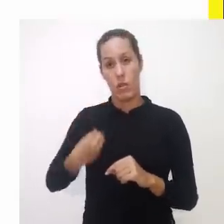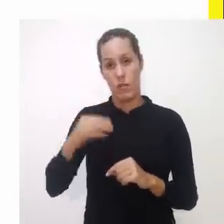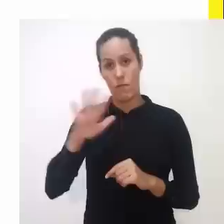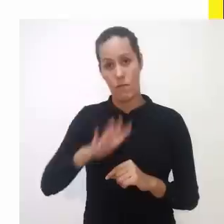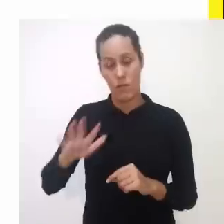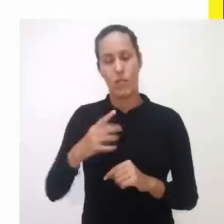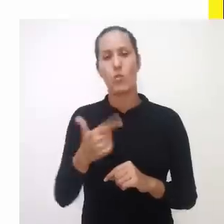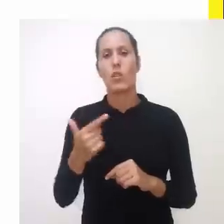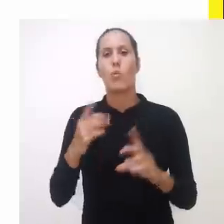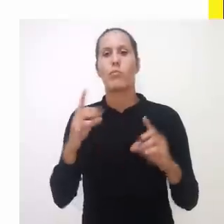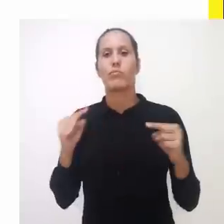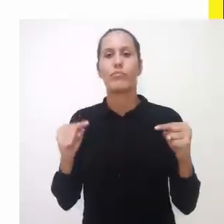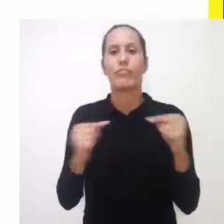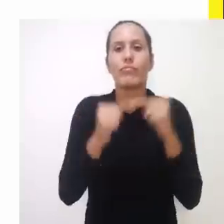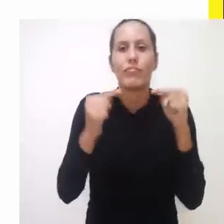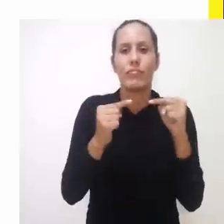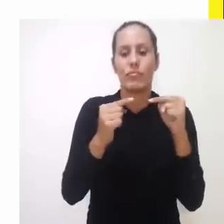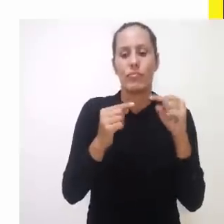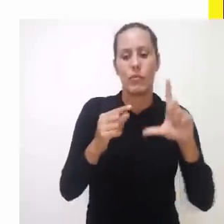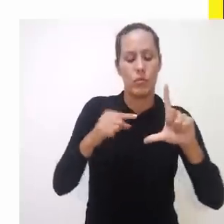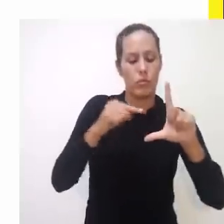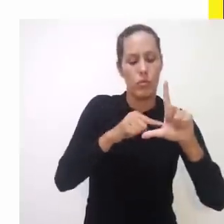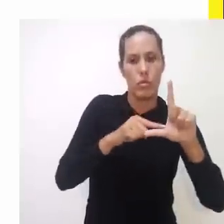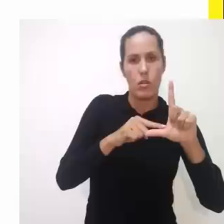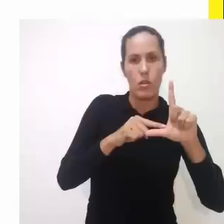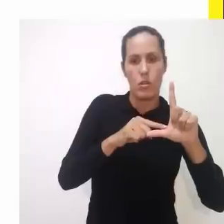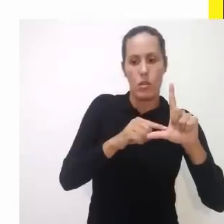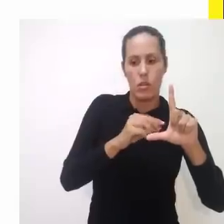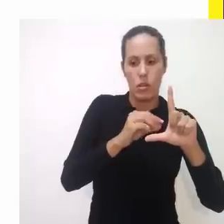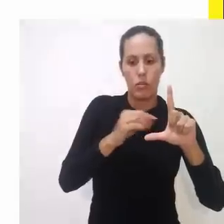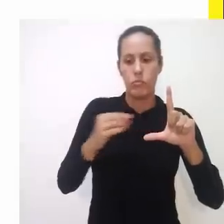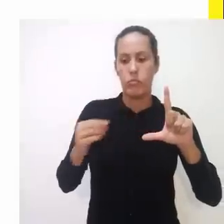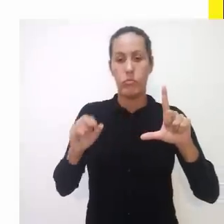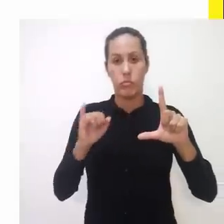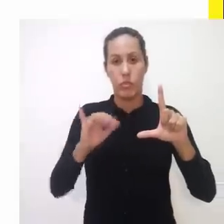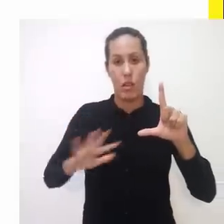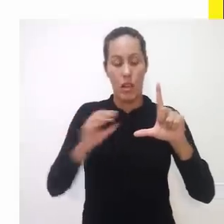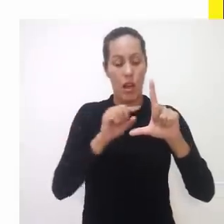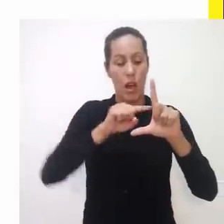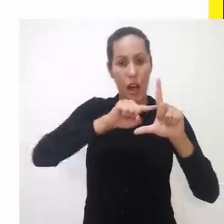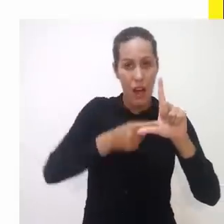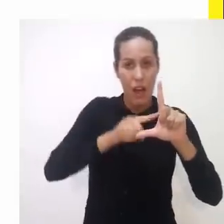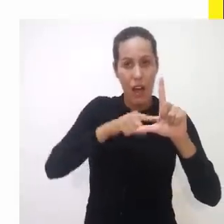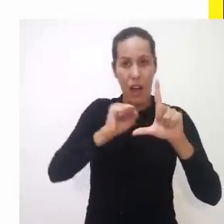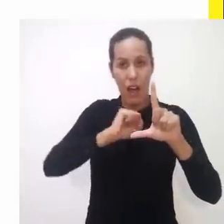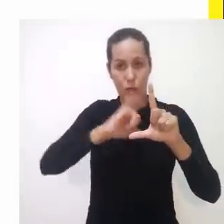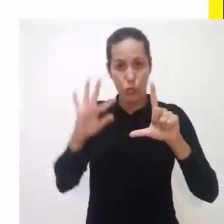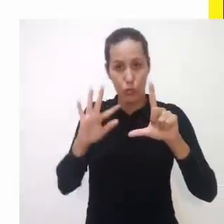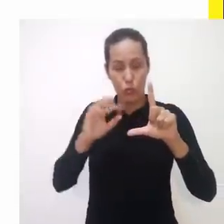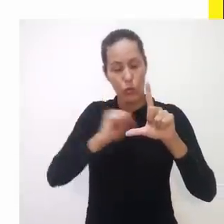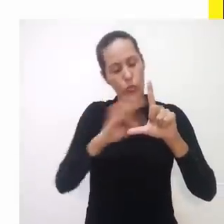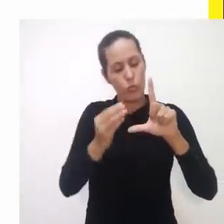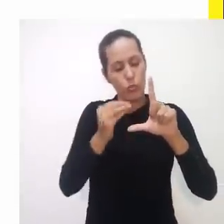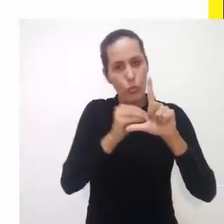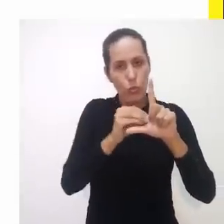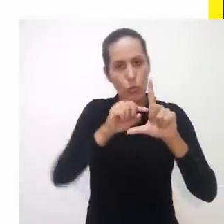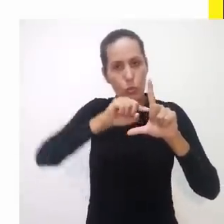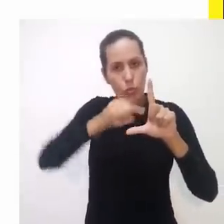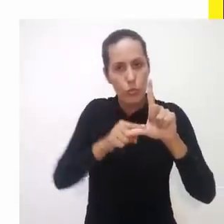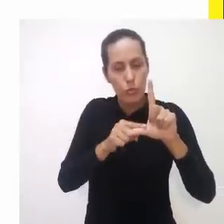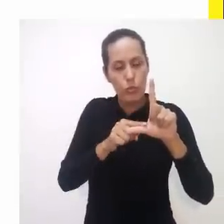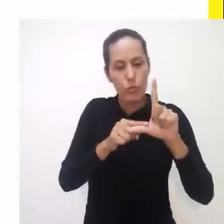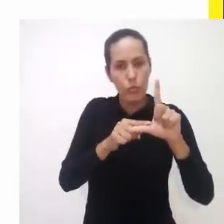que não tem como ligar. Se eu ligar para o ângulo que está formado em azul, né, para o vértice que forma o ângulo, vai virar